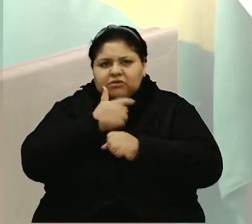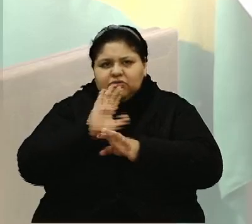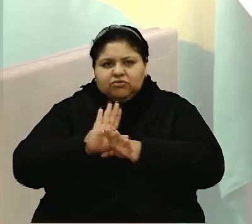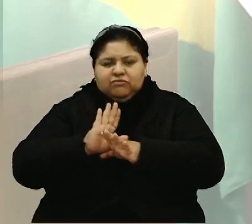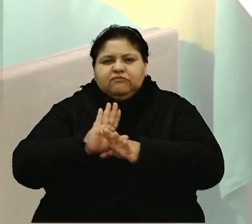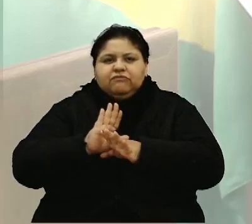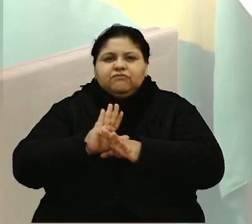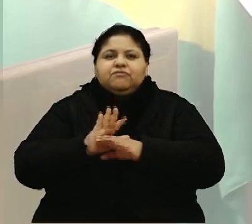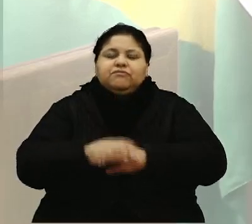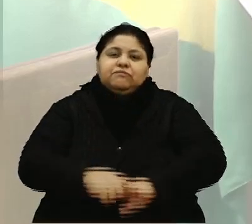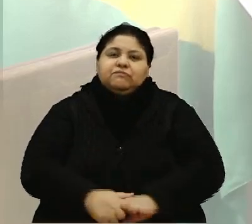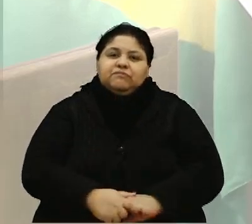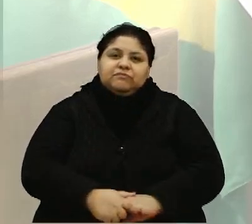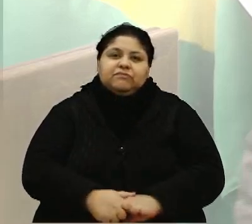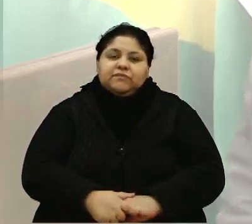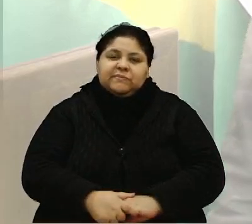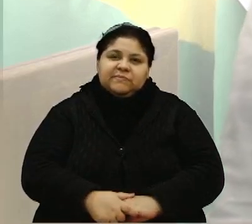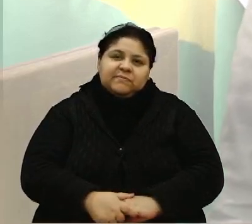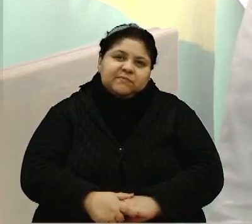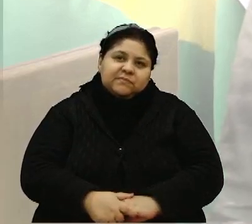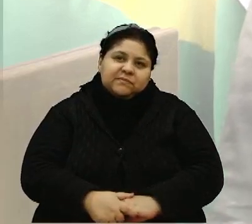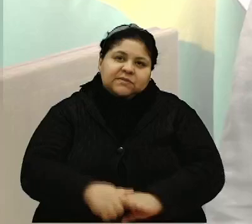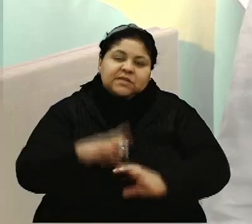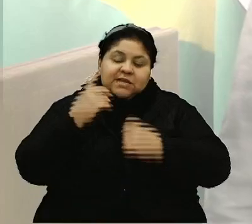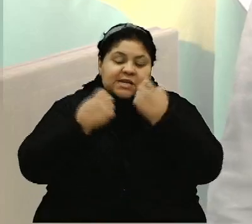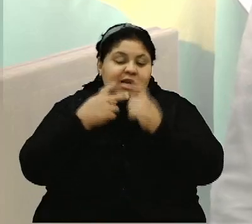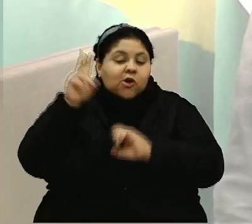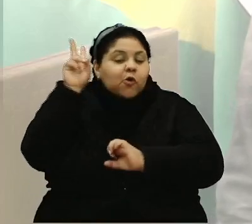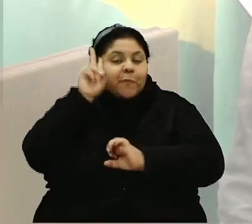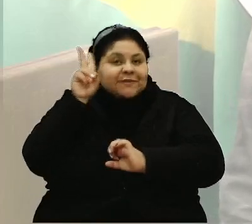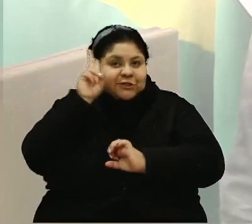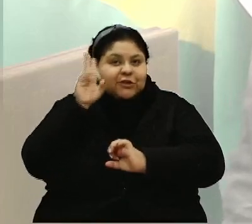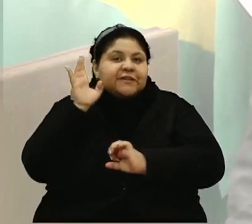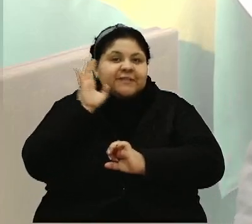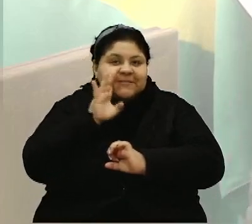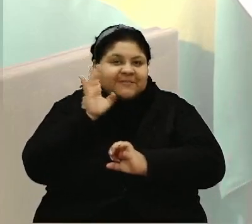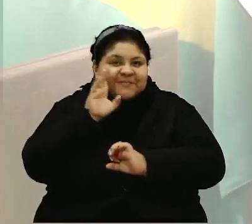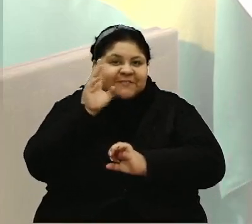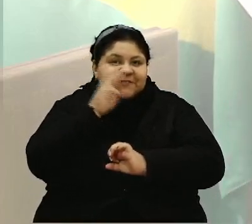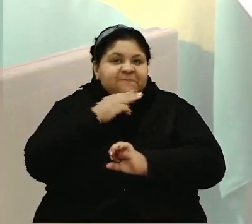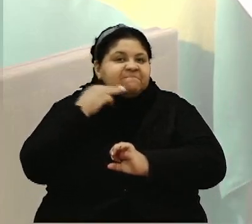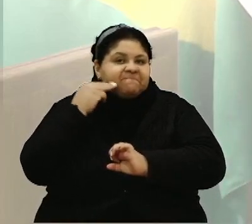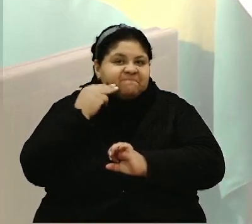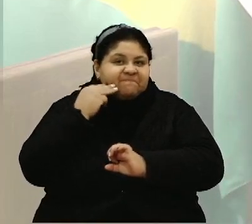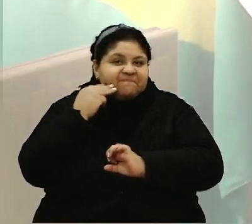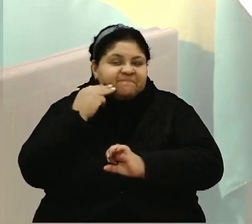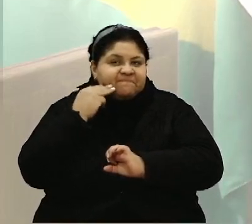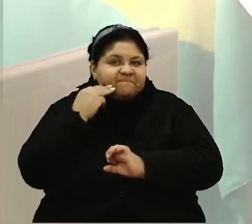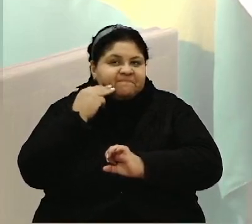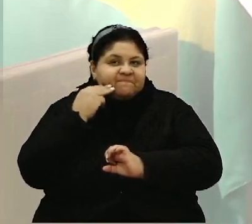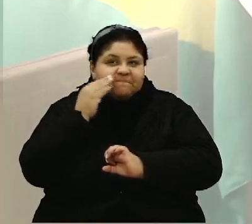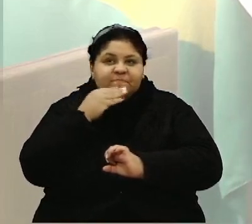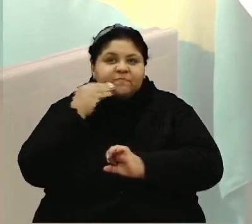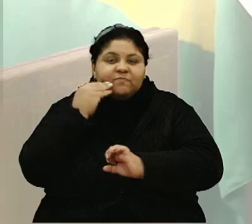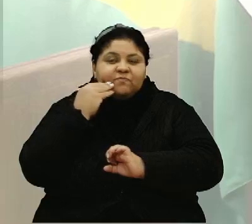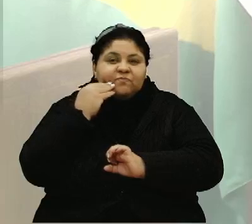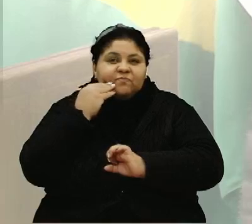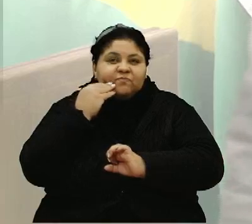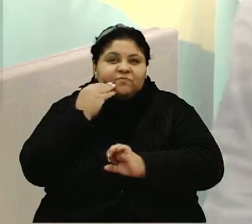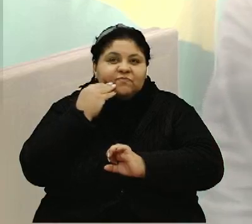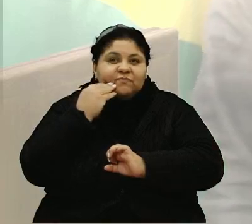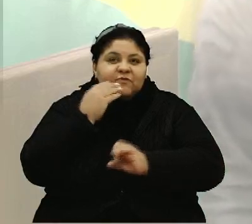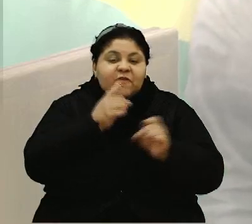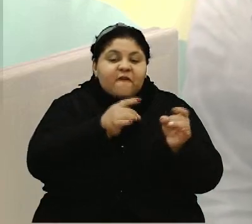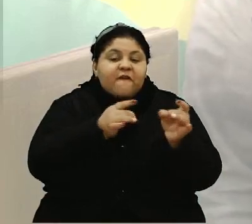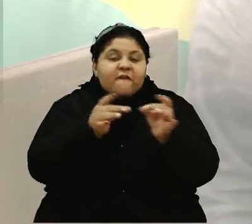E tem algumas histórias interessantes, Bortola. Ele também vendia